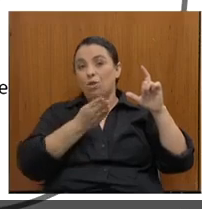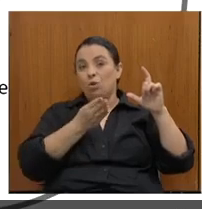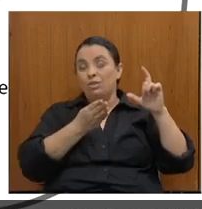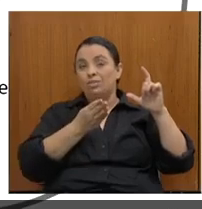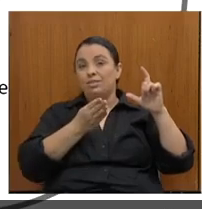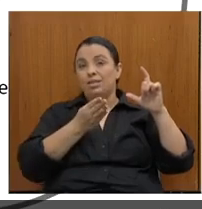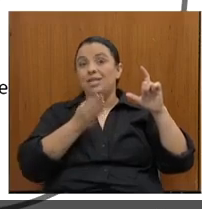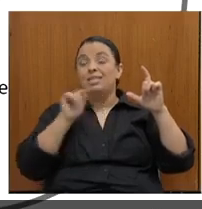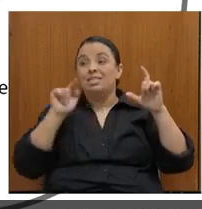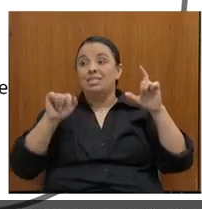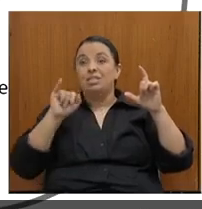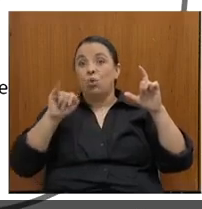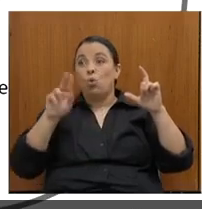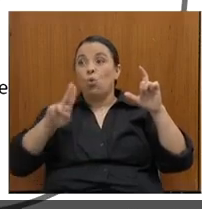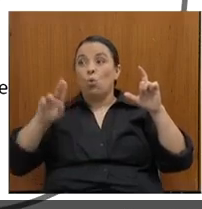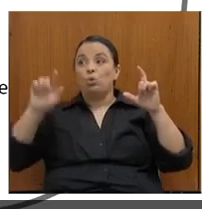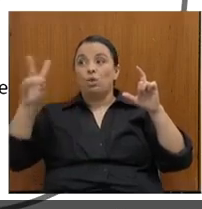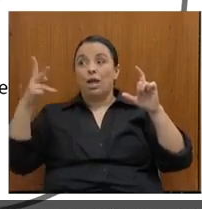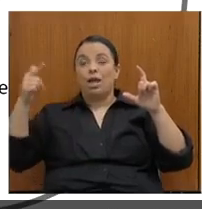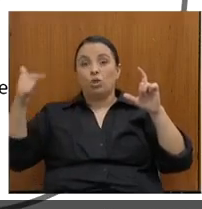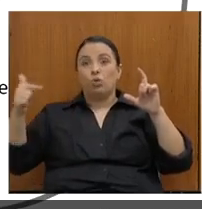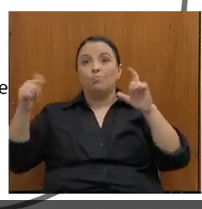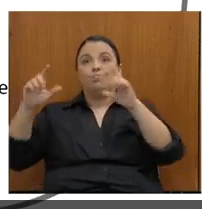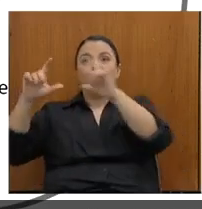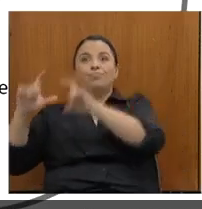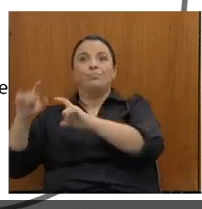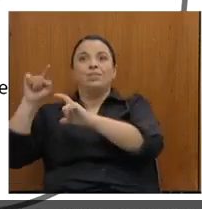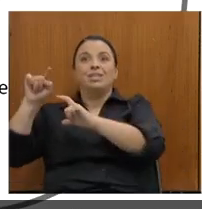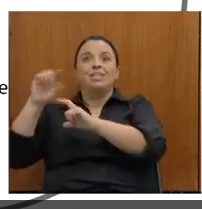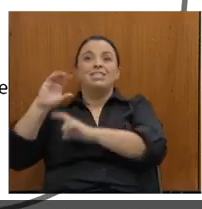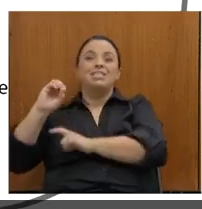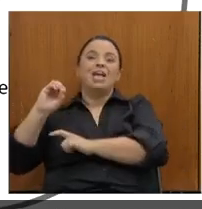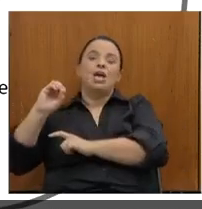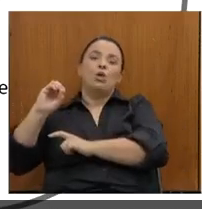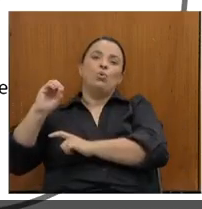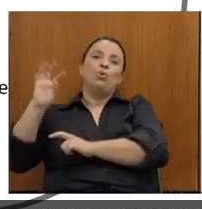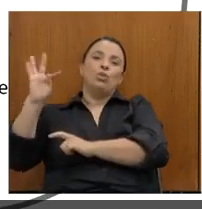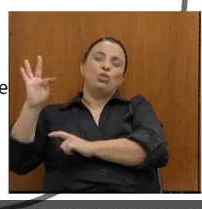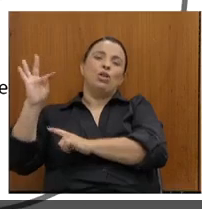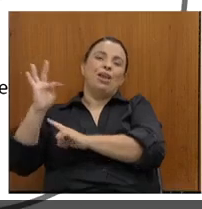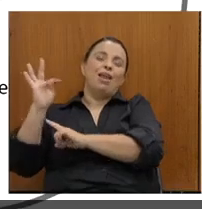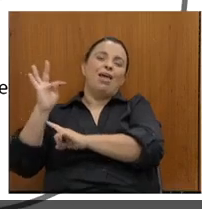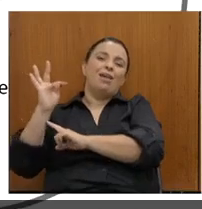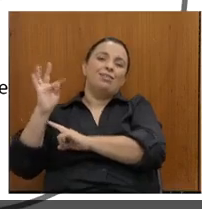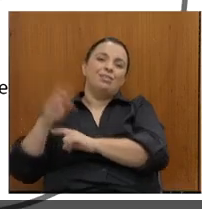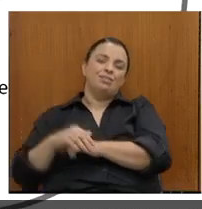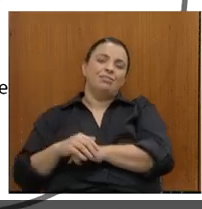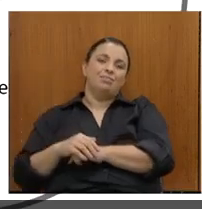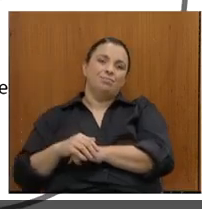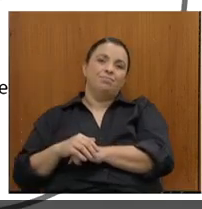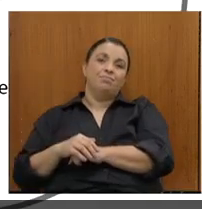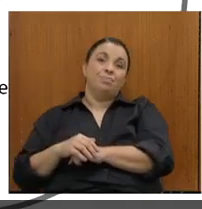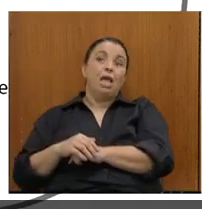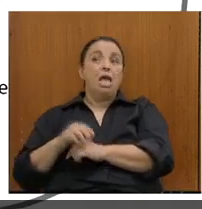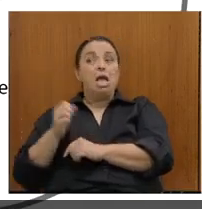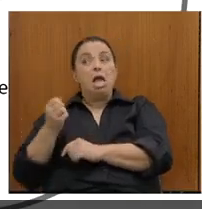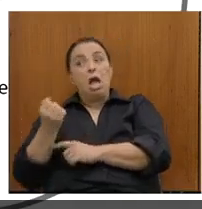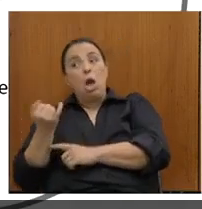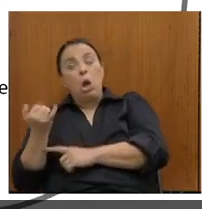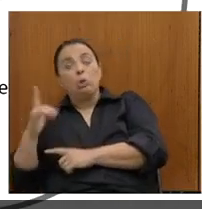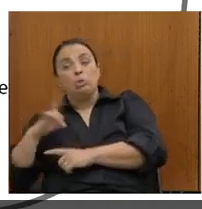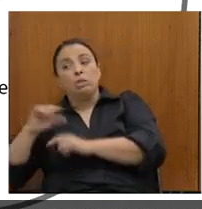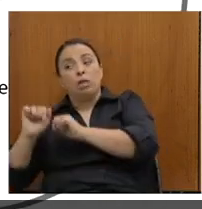milhões de toneladas alguma parte ainda condições continuou até tenha do ainda uma emissão